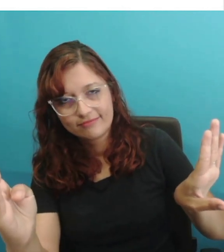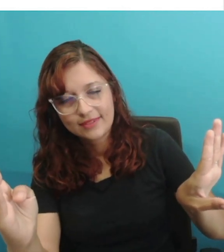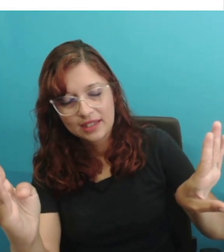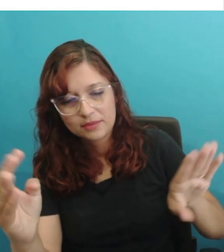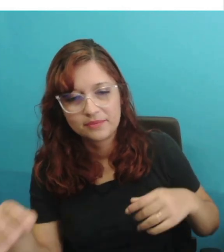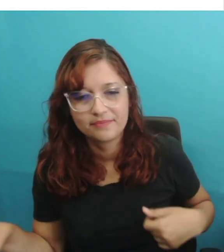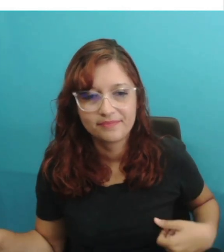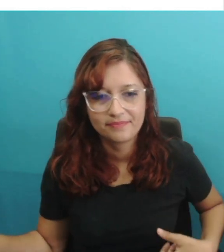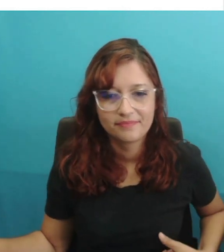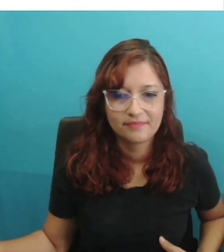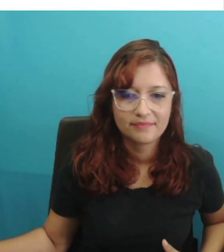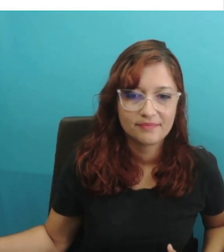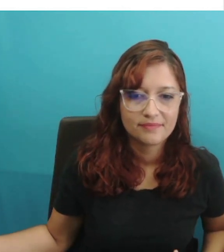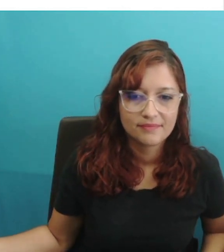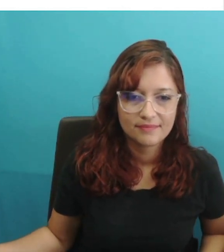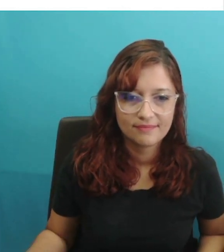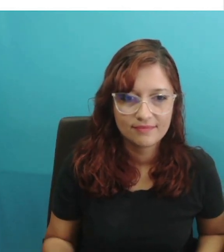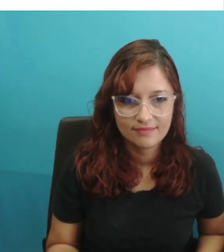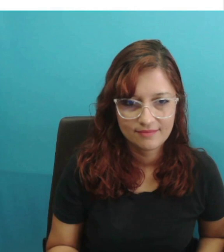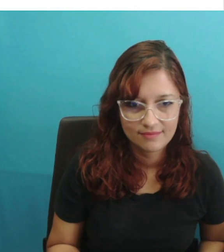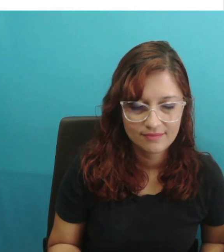abre